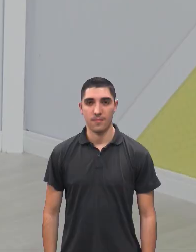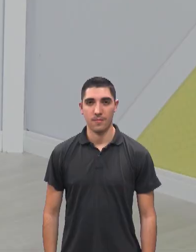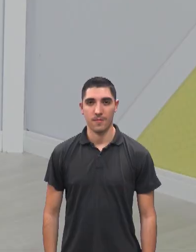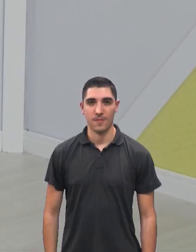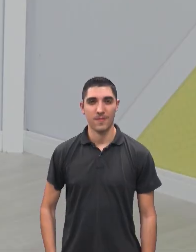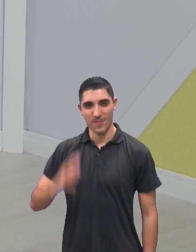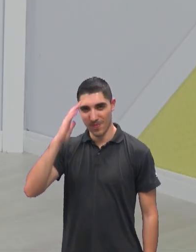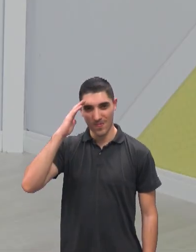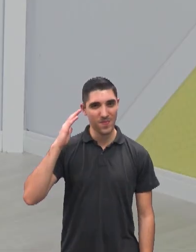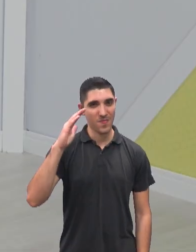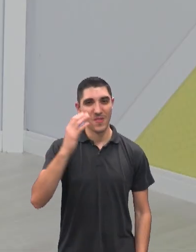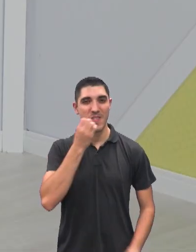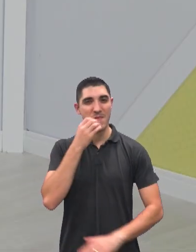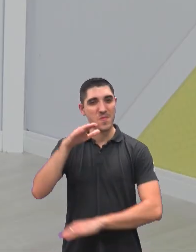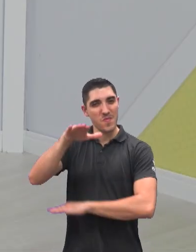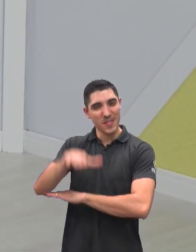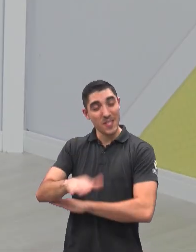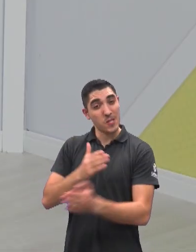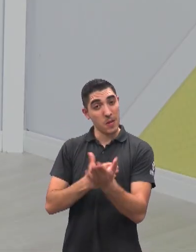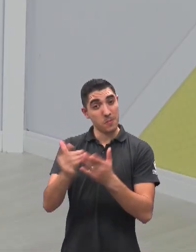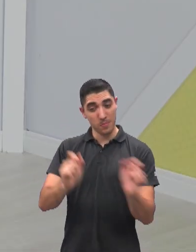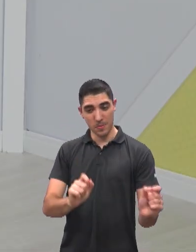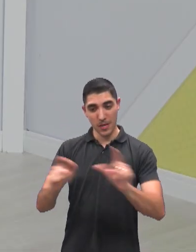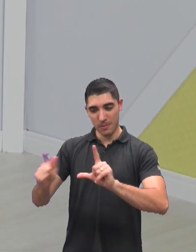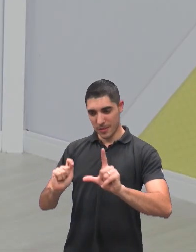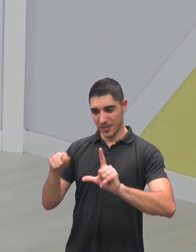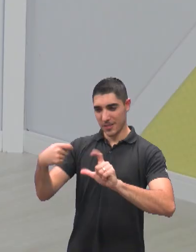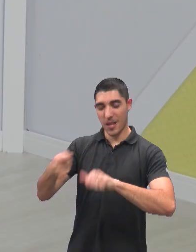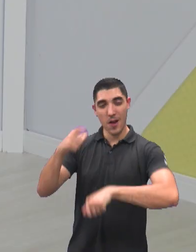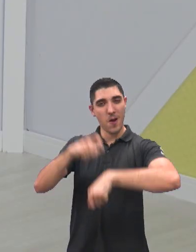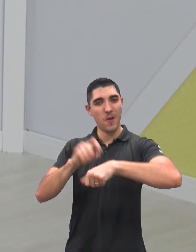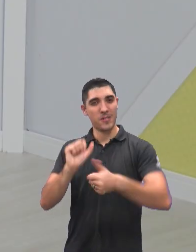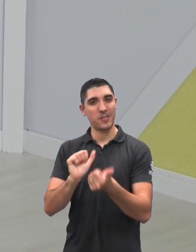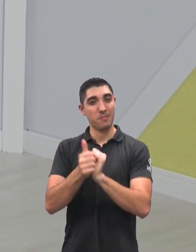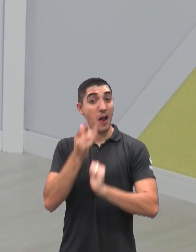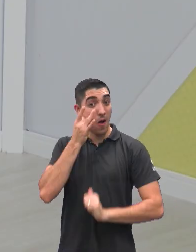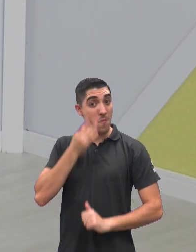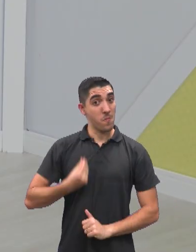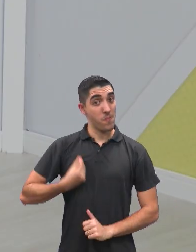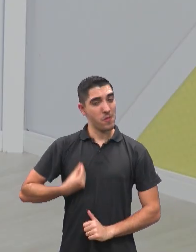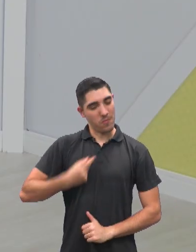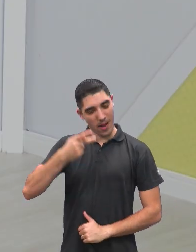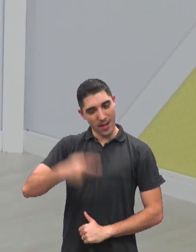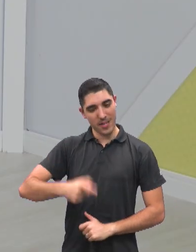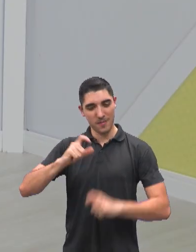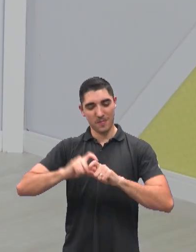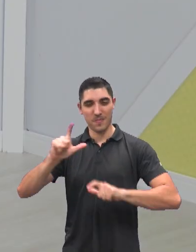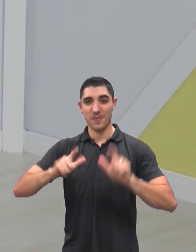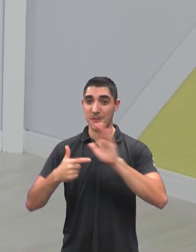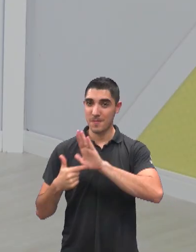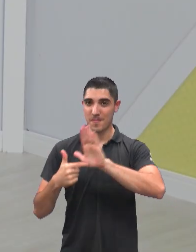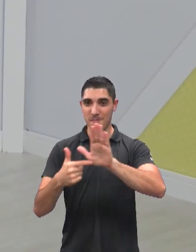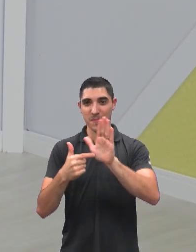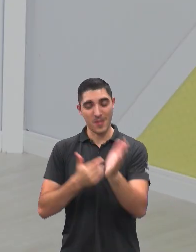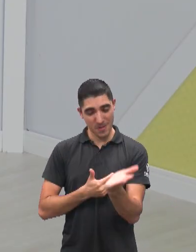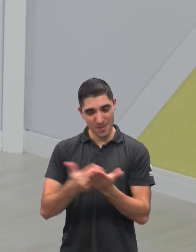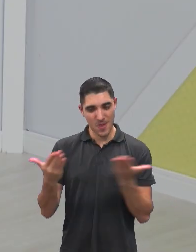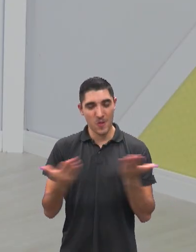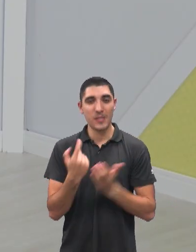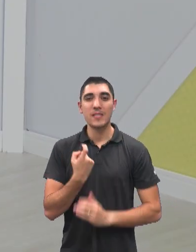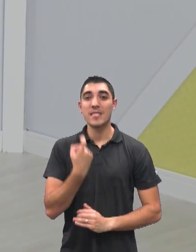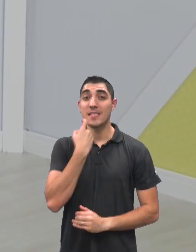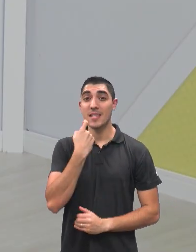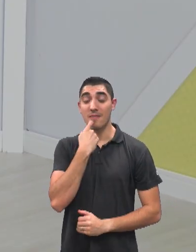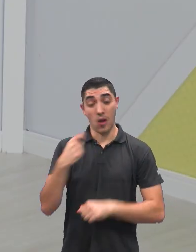Fala galera, uma boa tarde para você. Está começando ao vivaço o programa Hora do Esporte aqui na tela da TV Câmara. Estamos chegando nesta sexta-feira até as 3